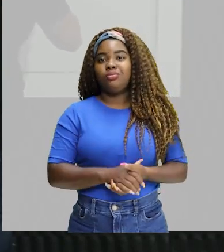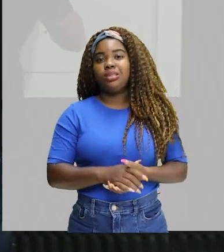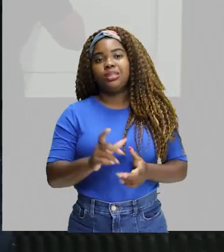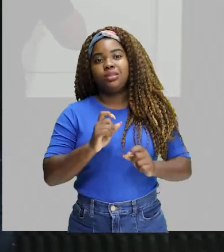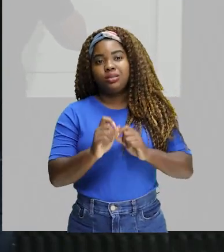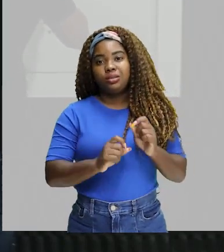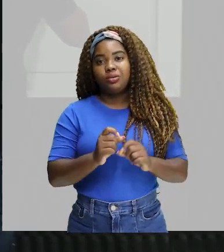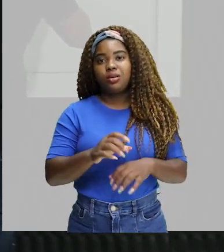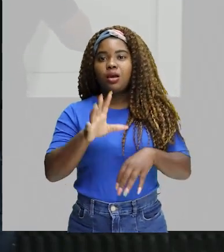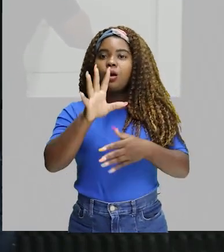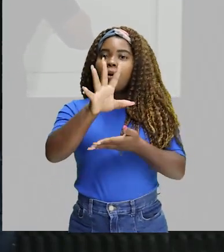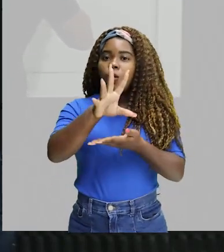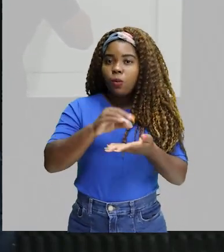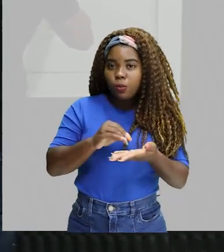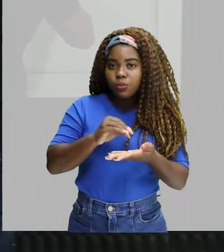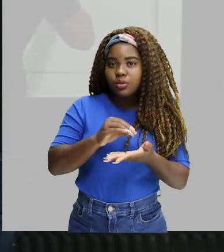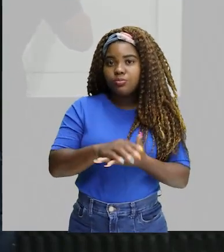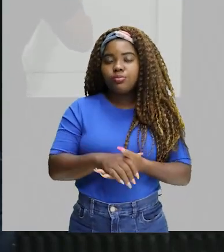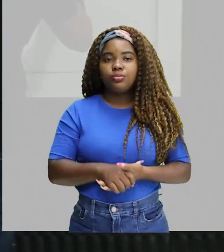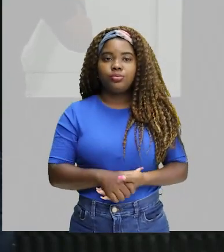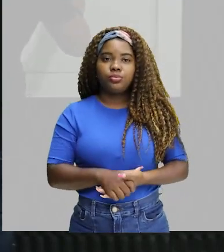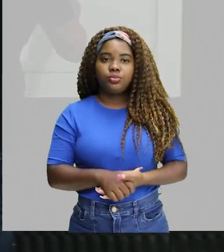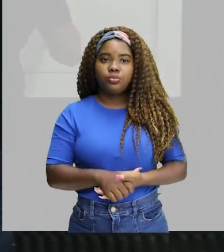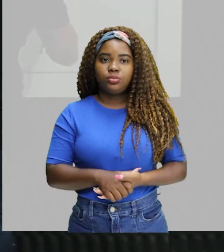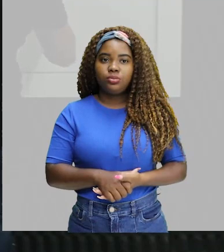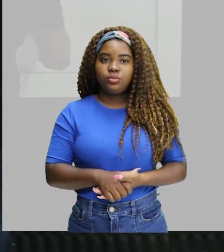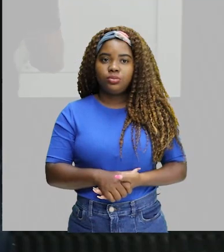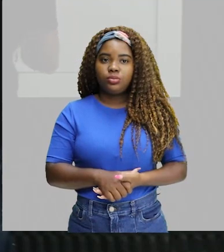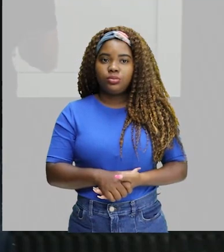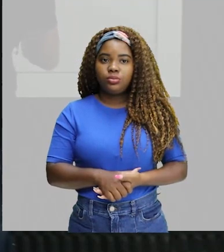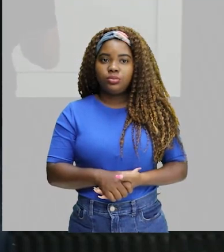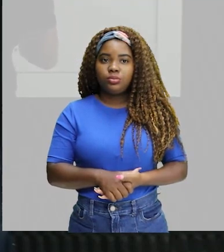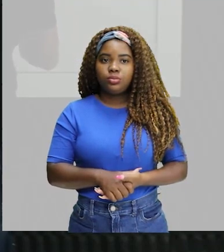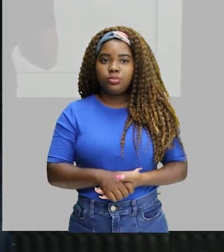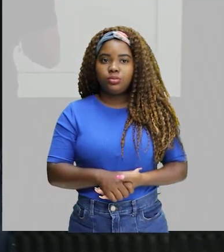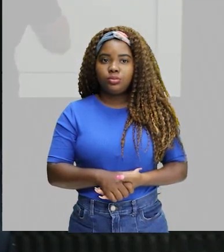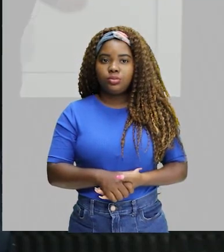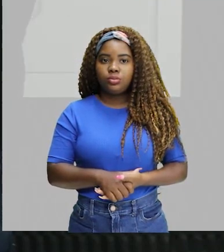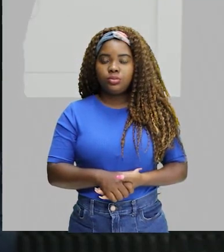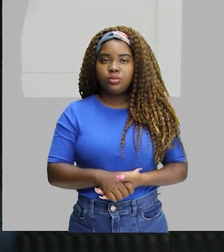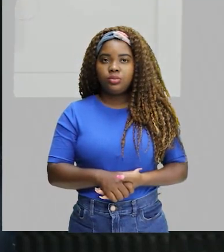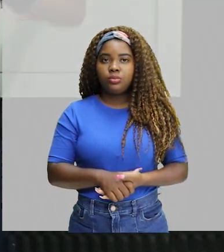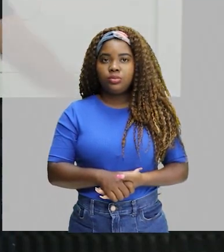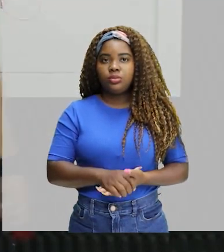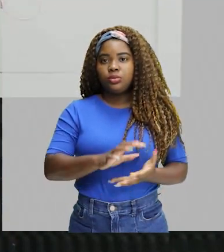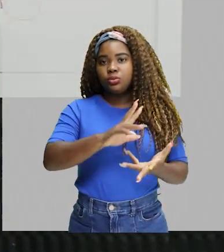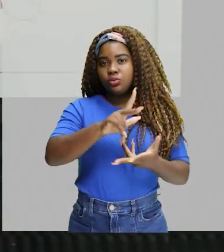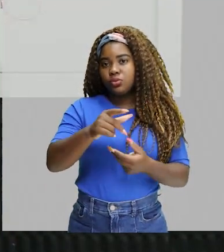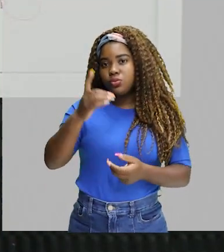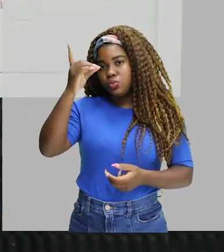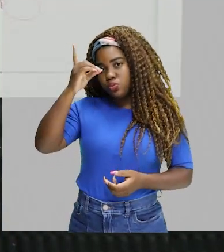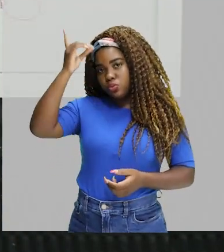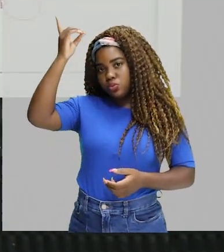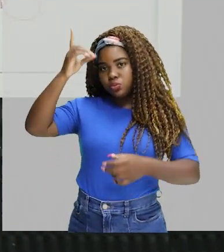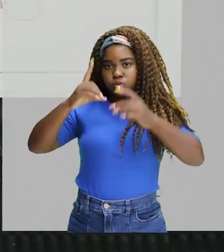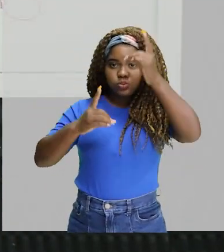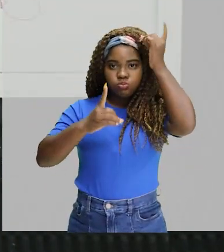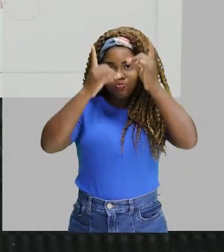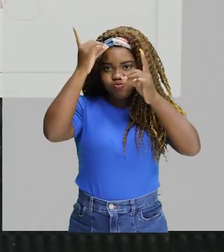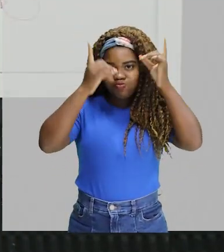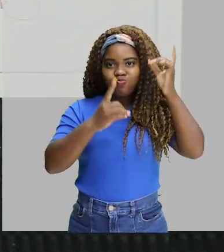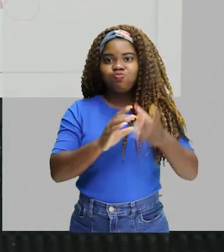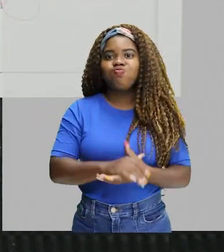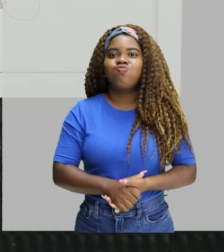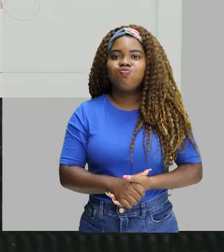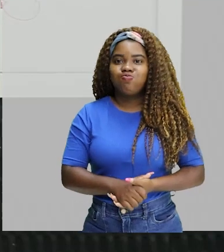famosas cópias, que Platão se refere como cópias imperfeitas do mundo das ideias.